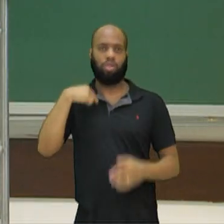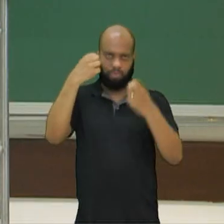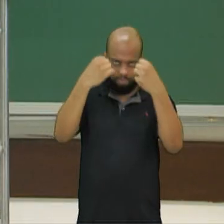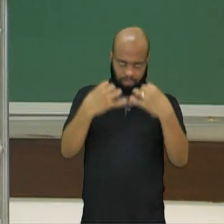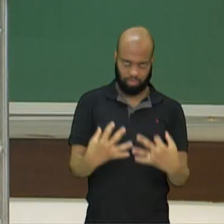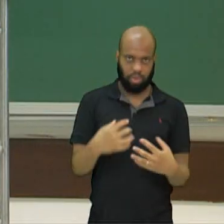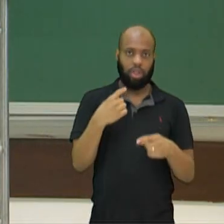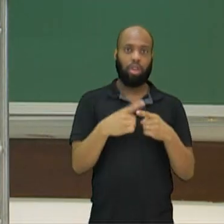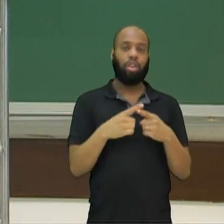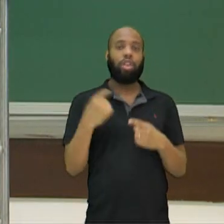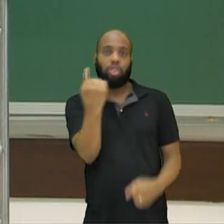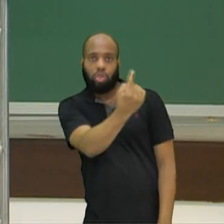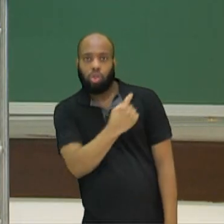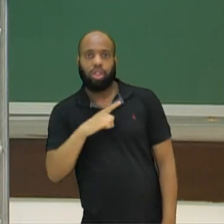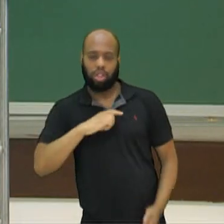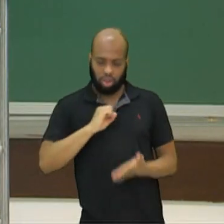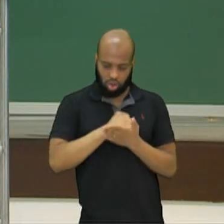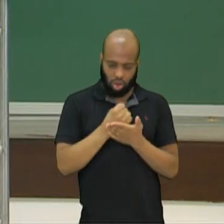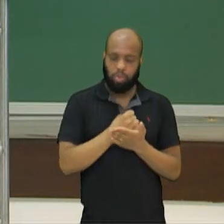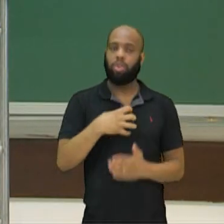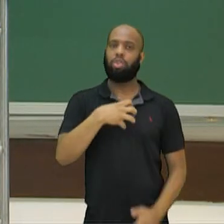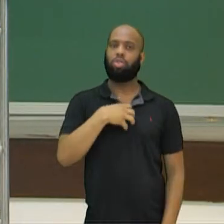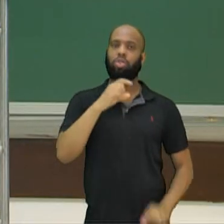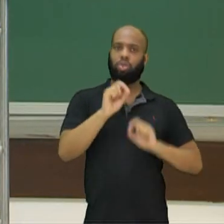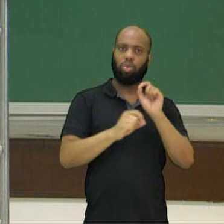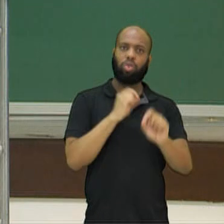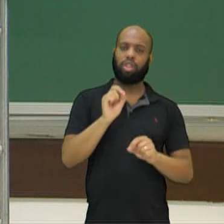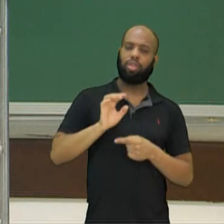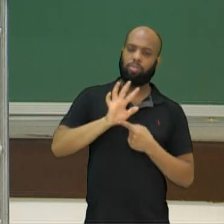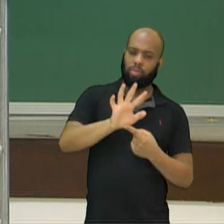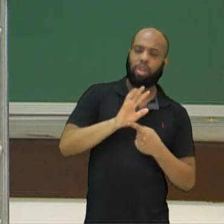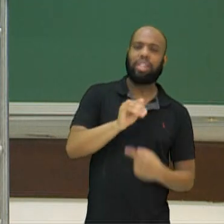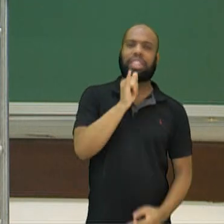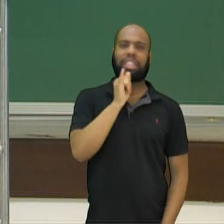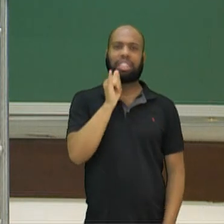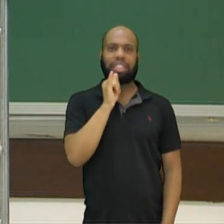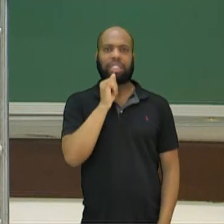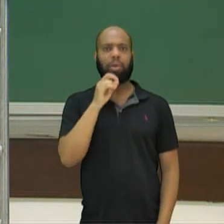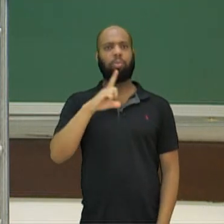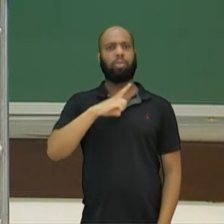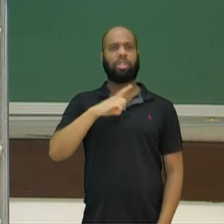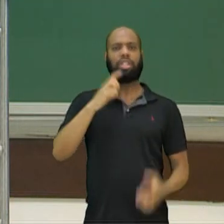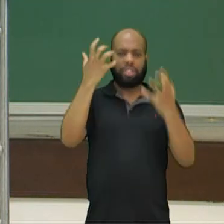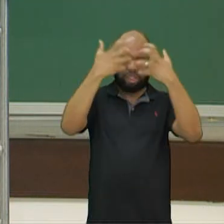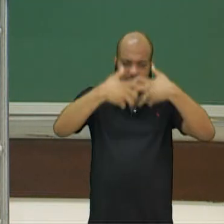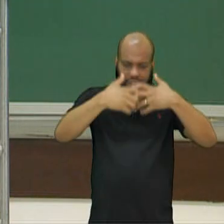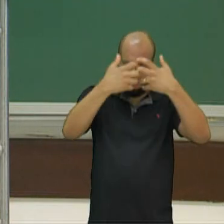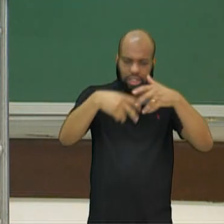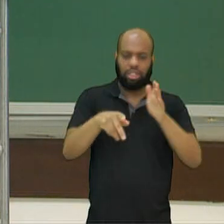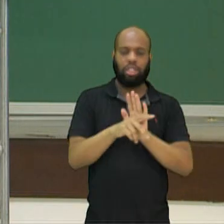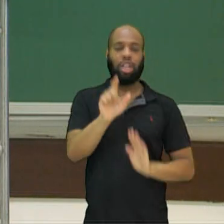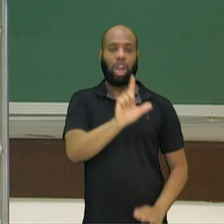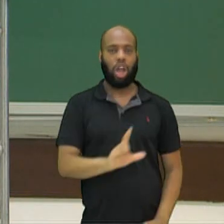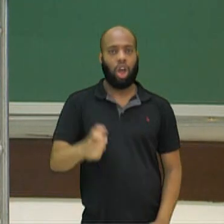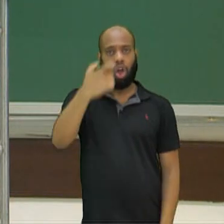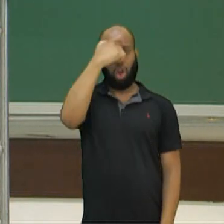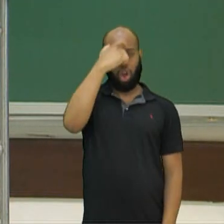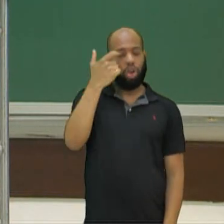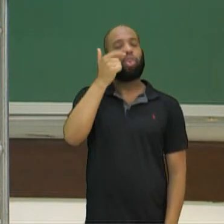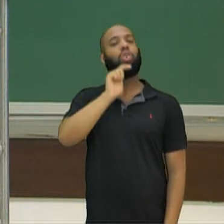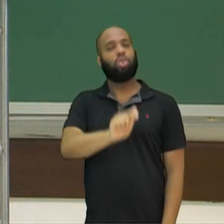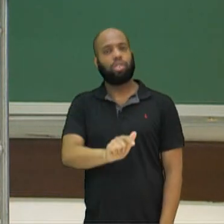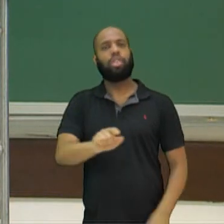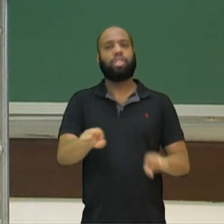explico. É quando nós dominamos de maneira exemplar o raciocínio lógico-dedutivo. É quando nós